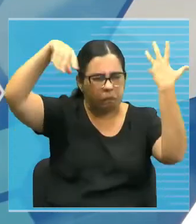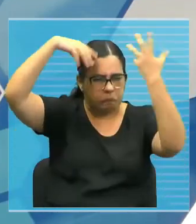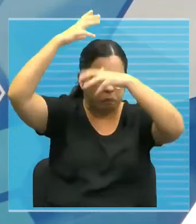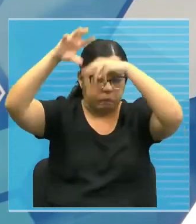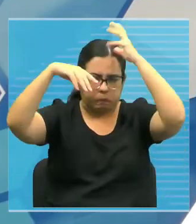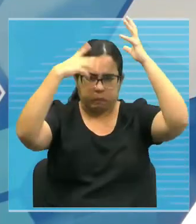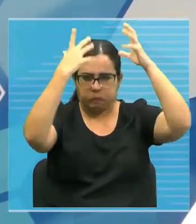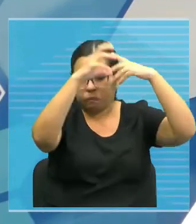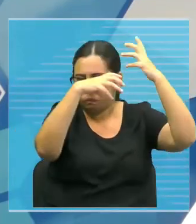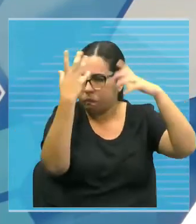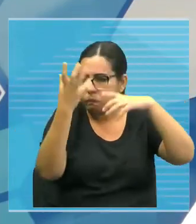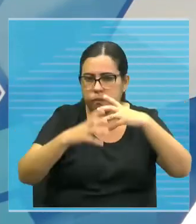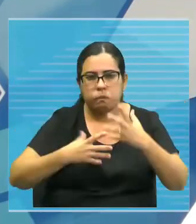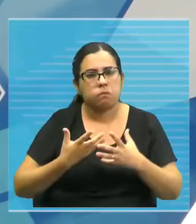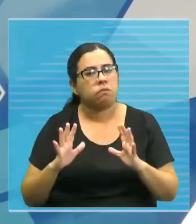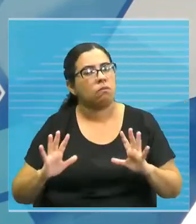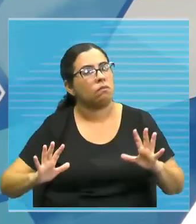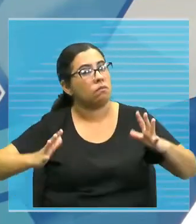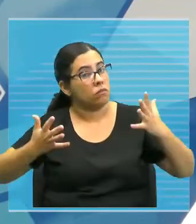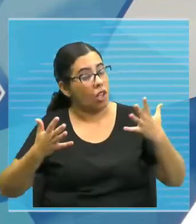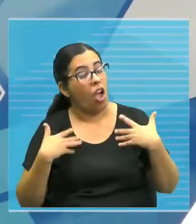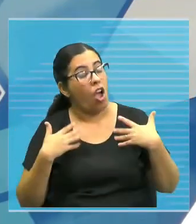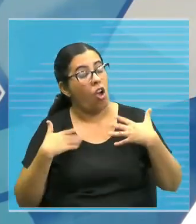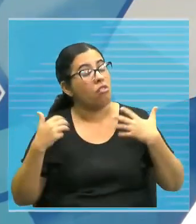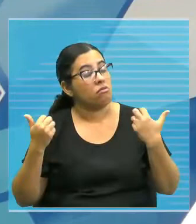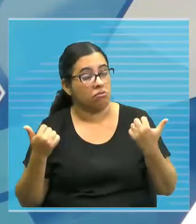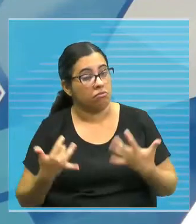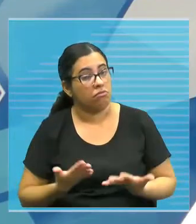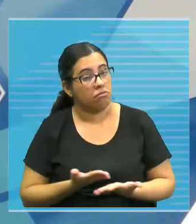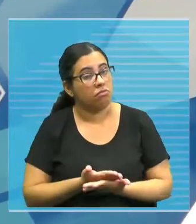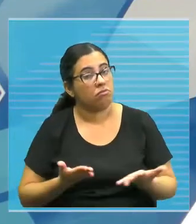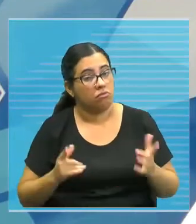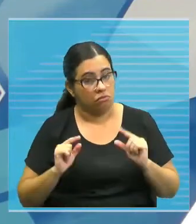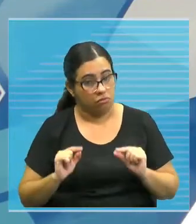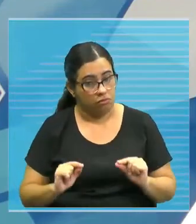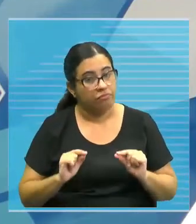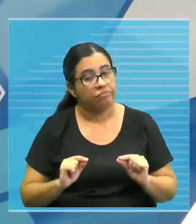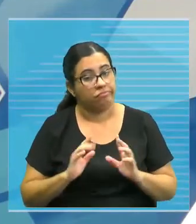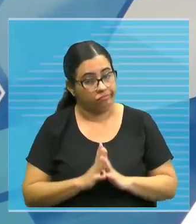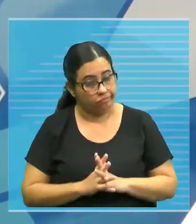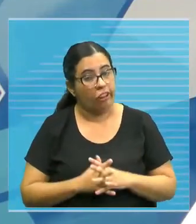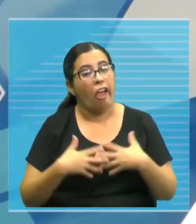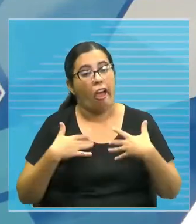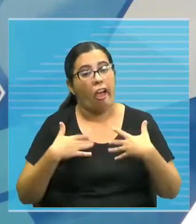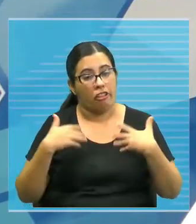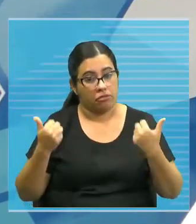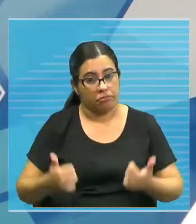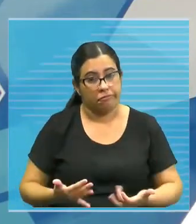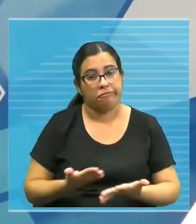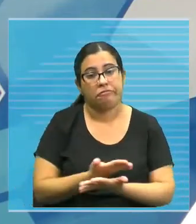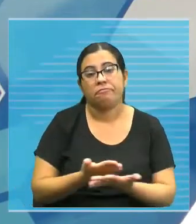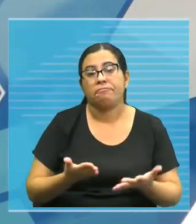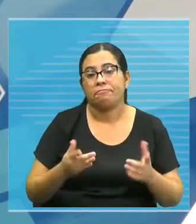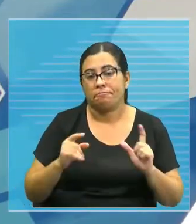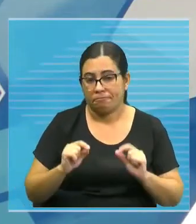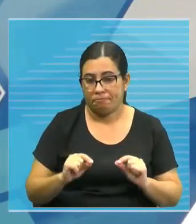perturbadoras, acabando, e aliás eu digo para você uma coisa, diga a você aqui uma coisa,